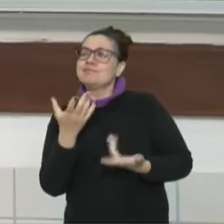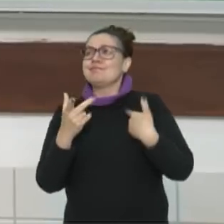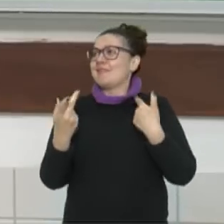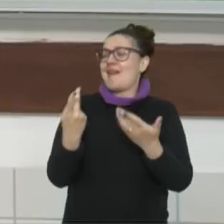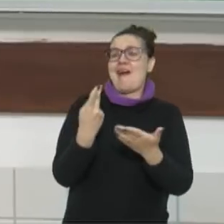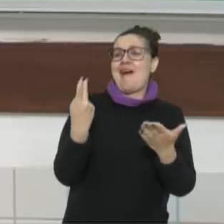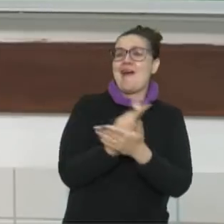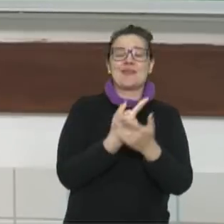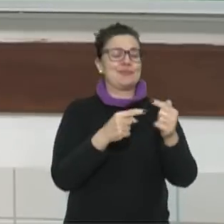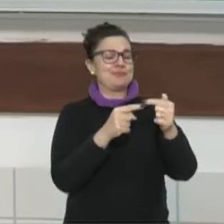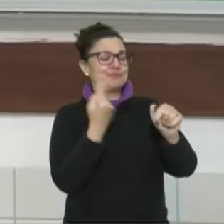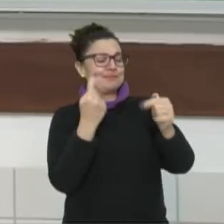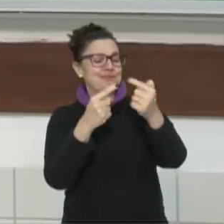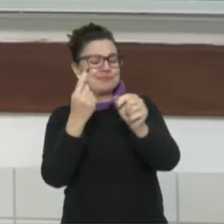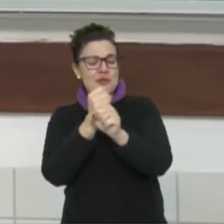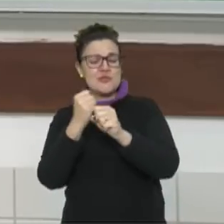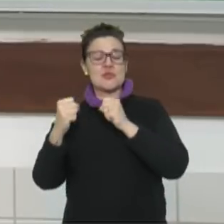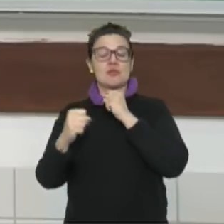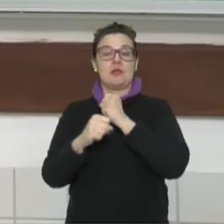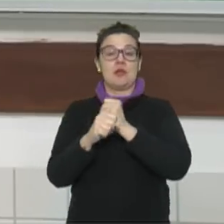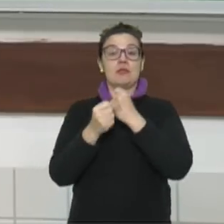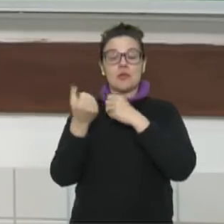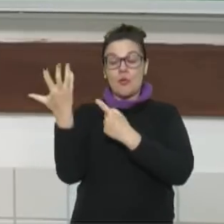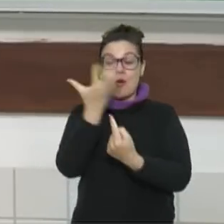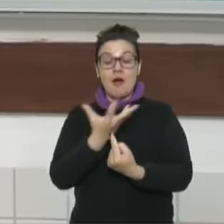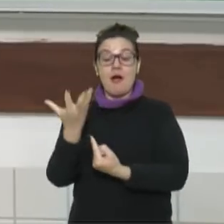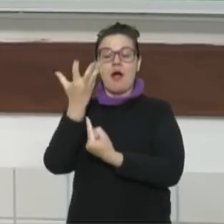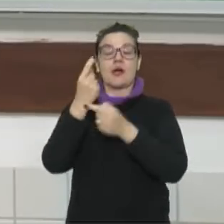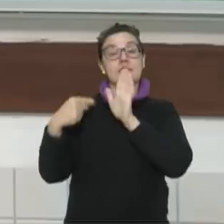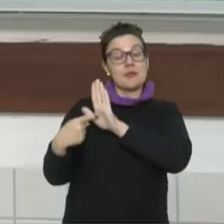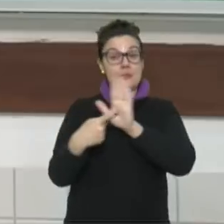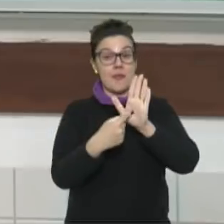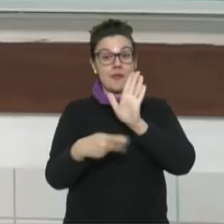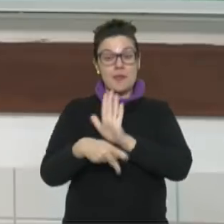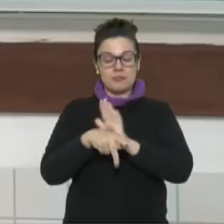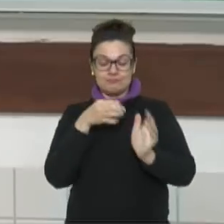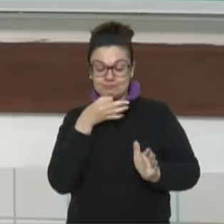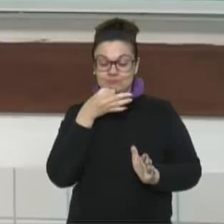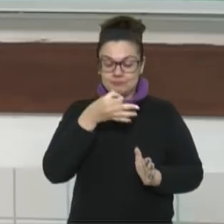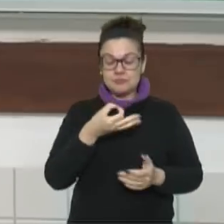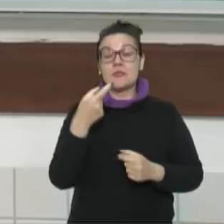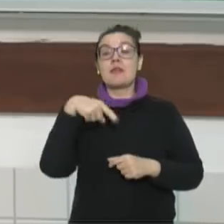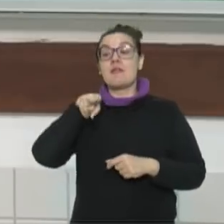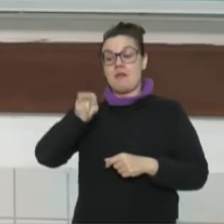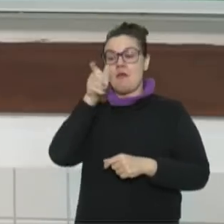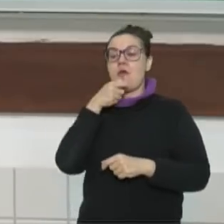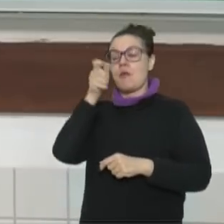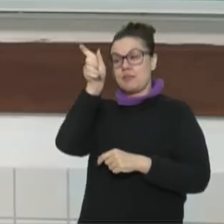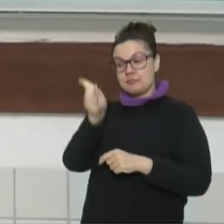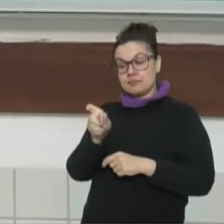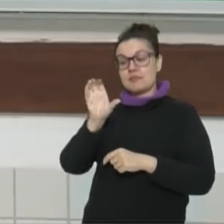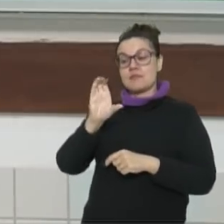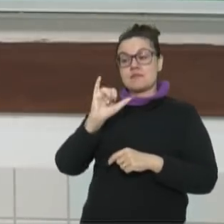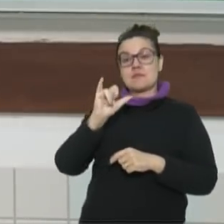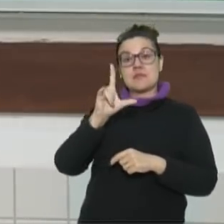errado, nós podemos ir lá e trazer através da arte essa crítica. E o Cildo Meireles faz isso.